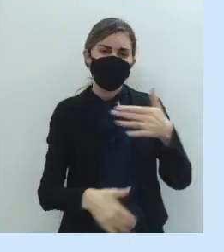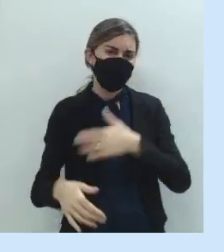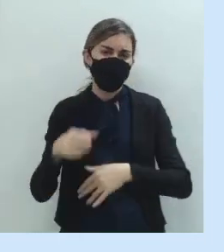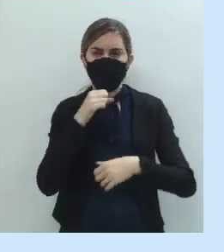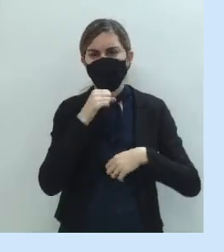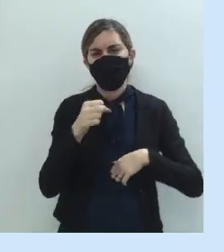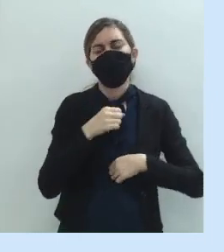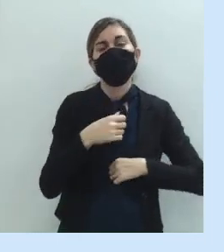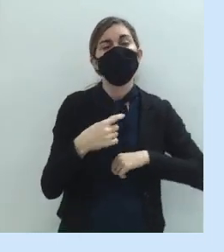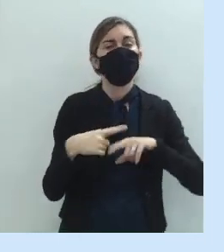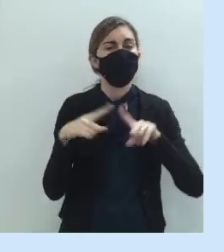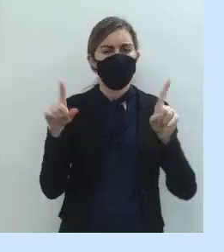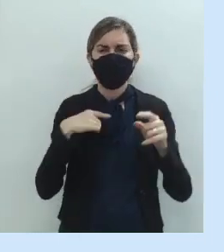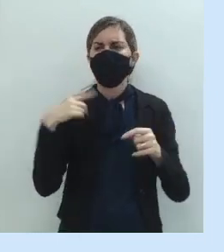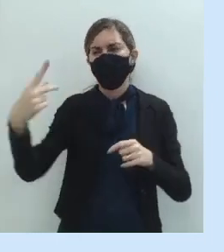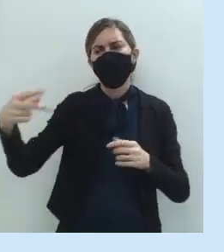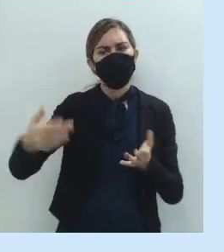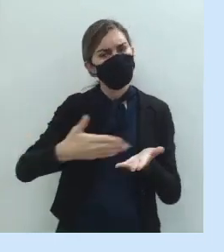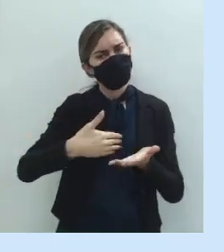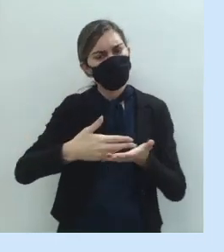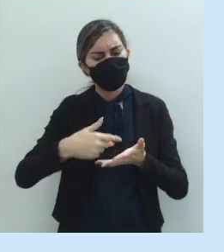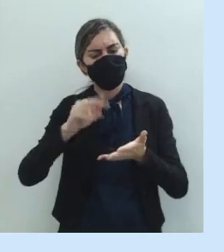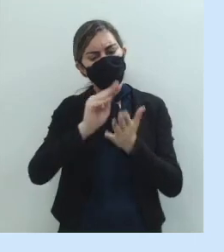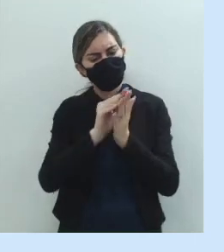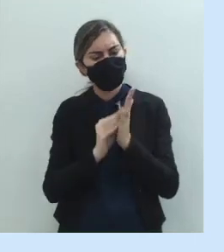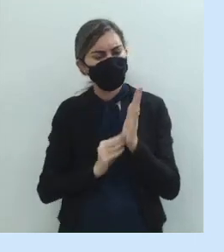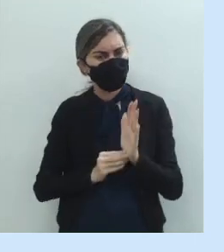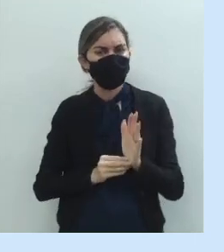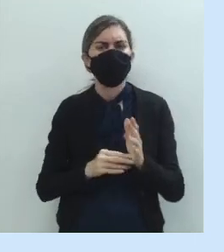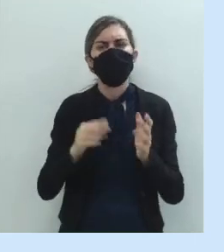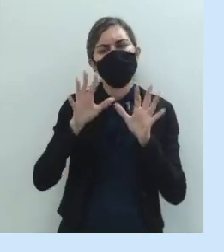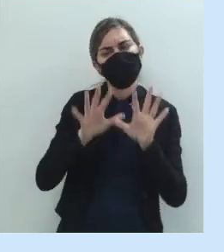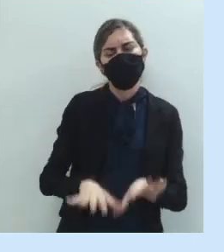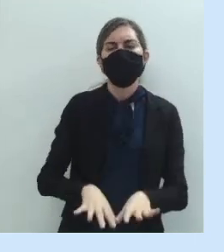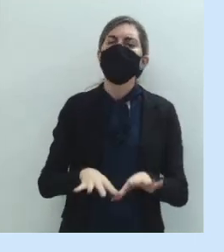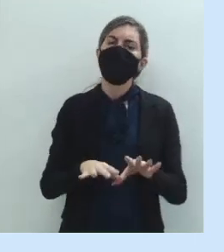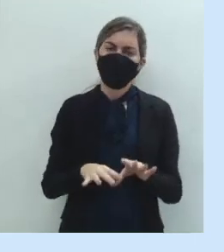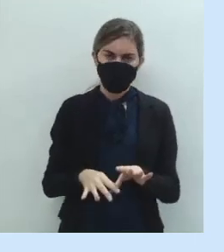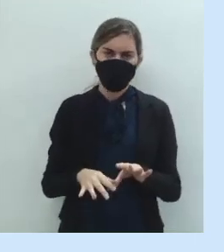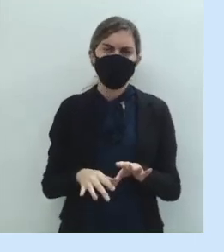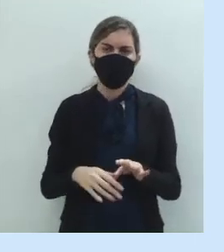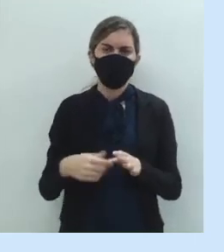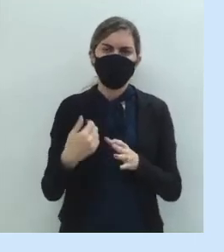shows, mas para que ele fosse de fato, ficasse